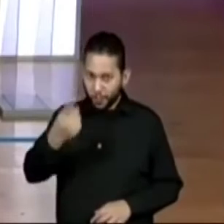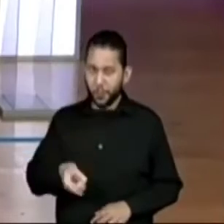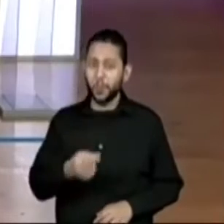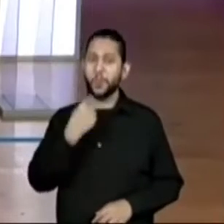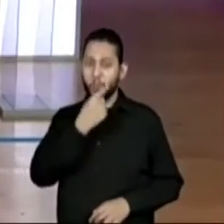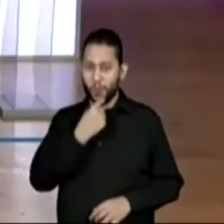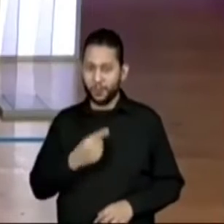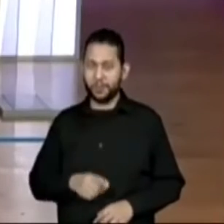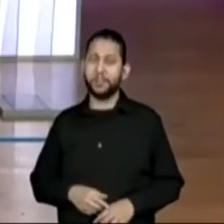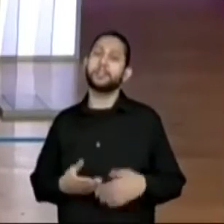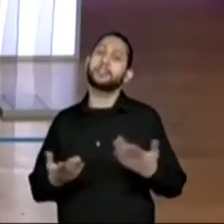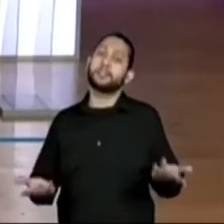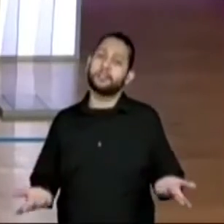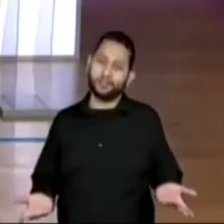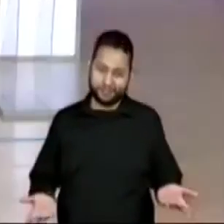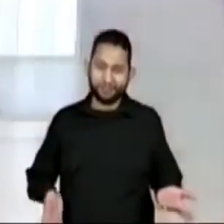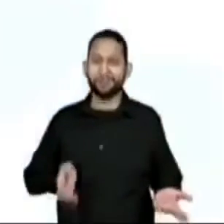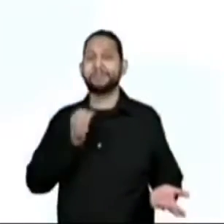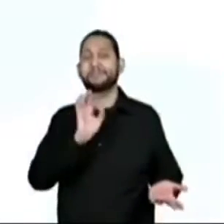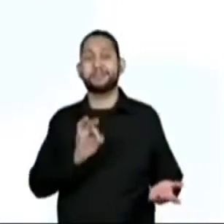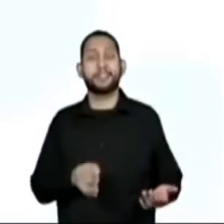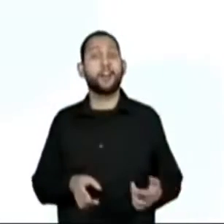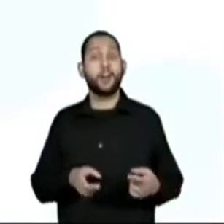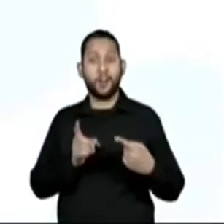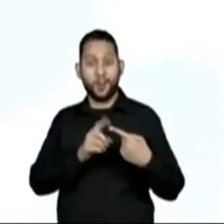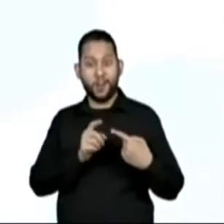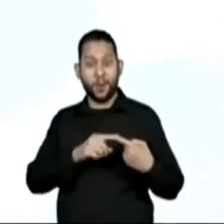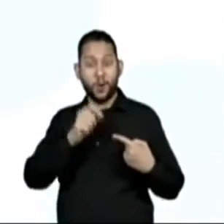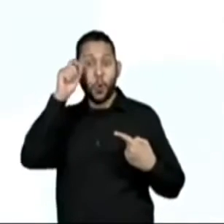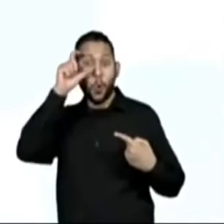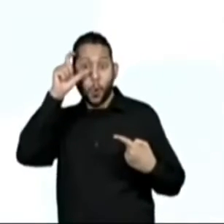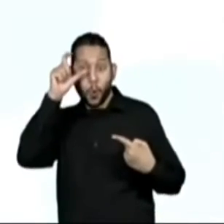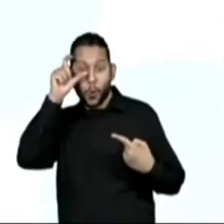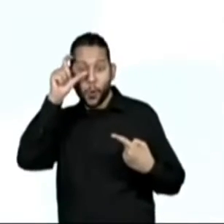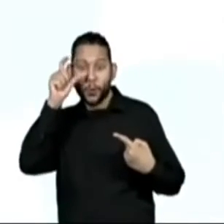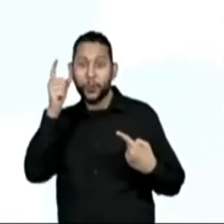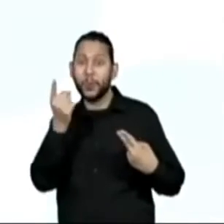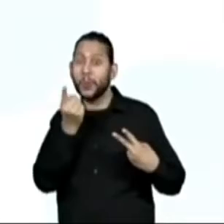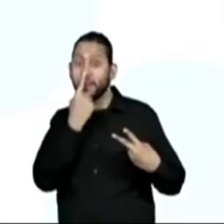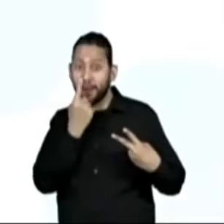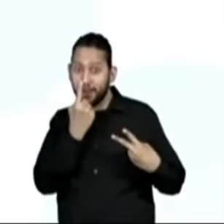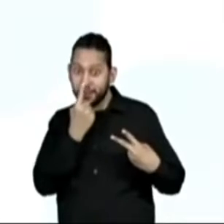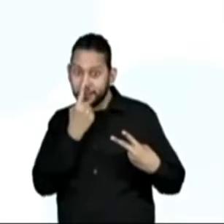Que nariz grande você tem. Isso.